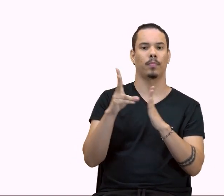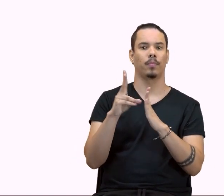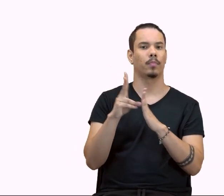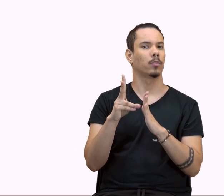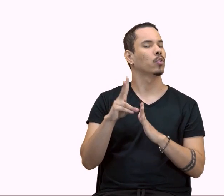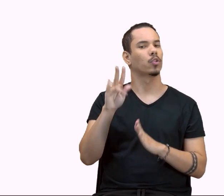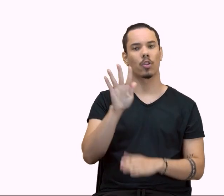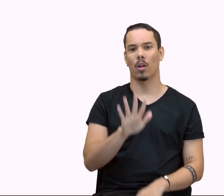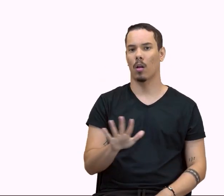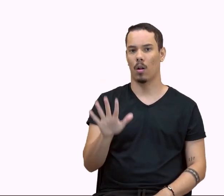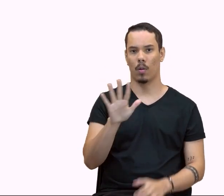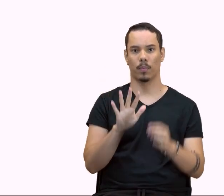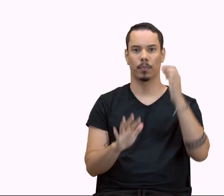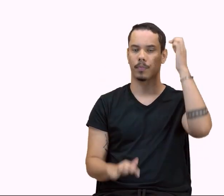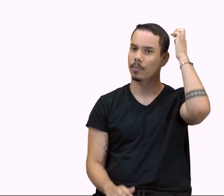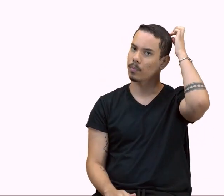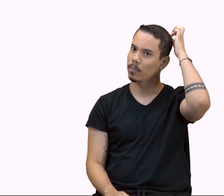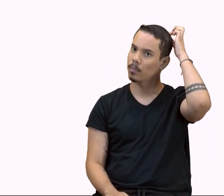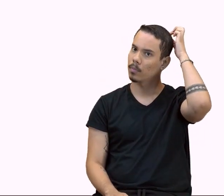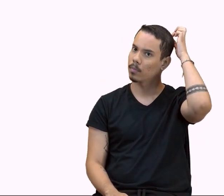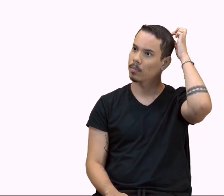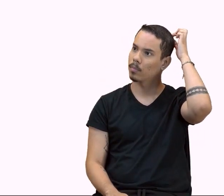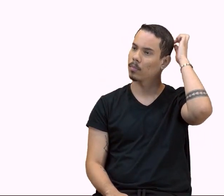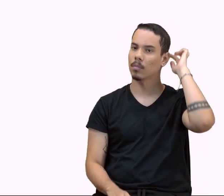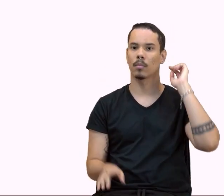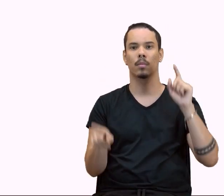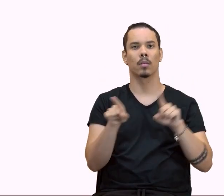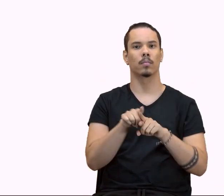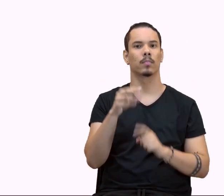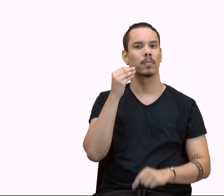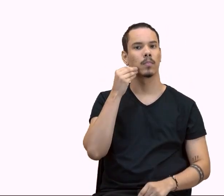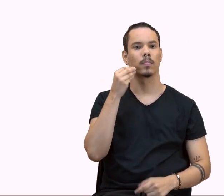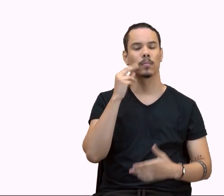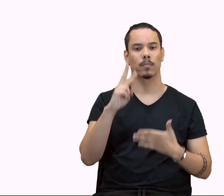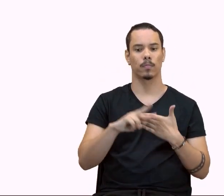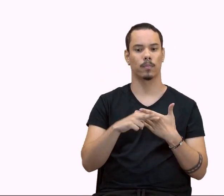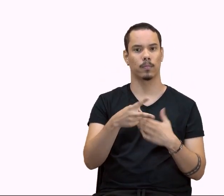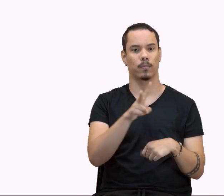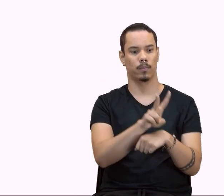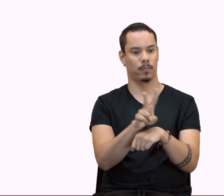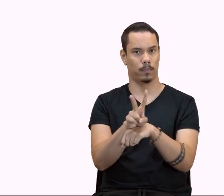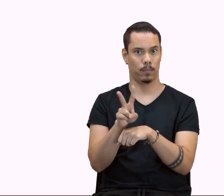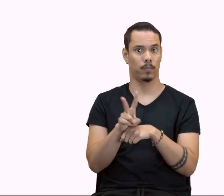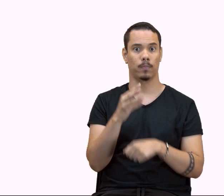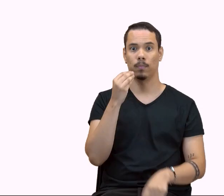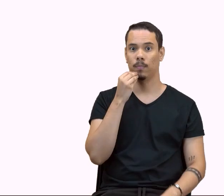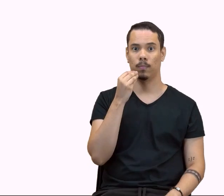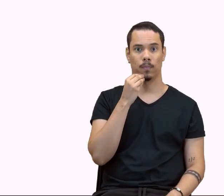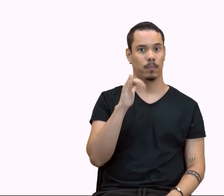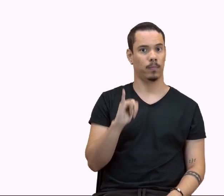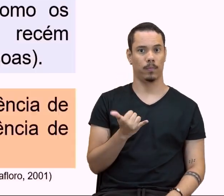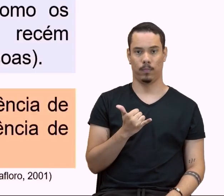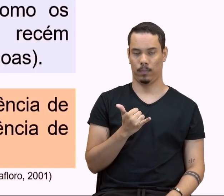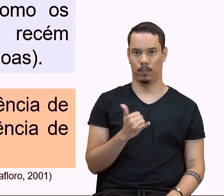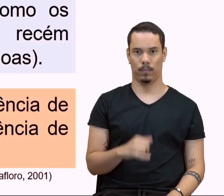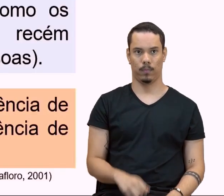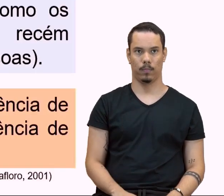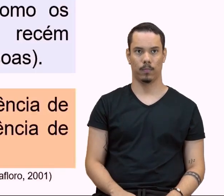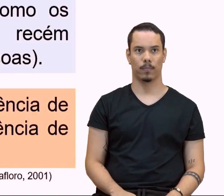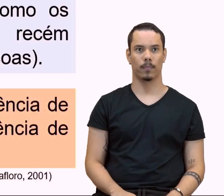geral, compatíveis com a conservação ambiental. Obviamente que é compatível, né, Rogério? Com Vamos certeza. lá.